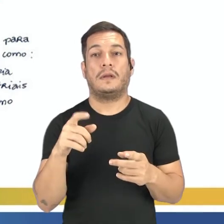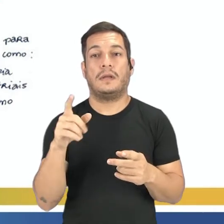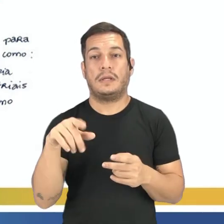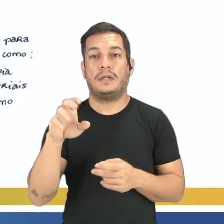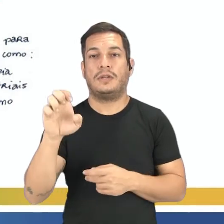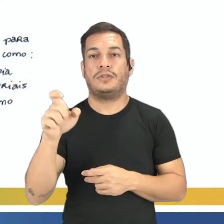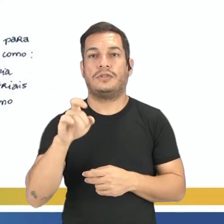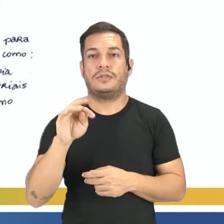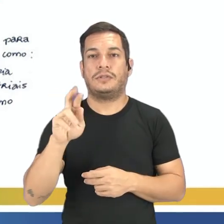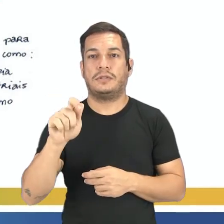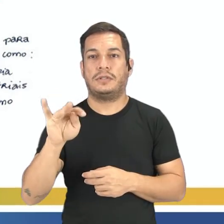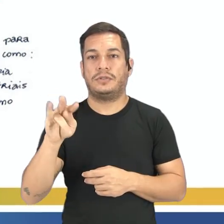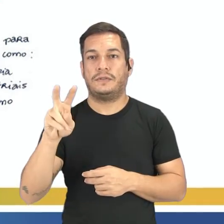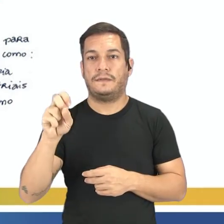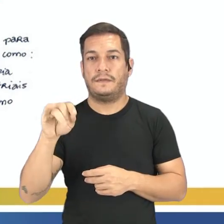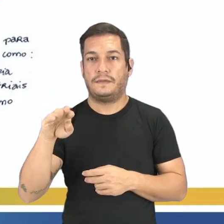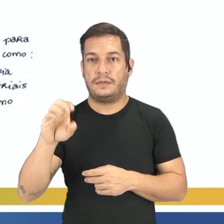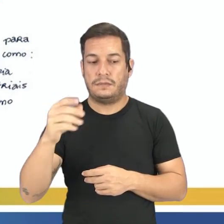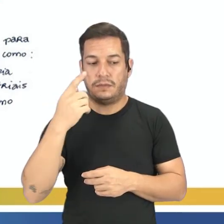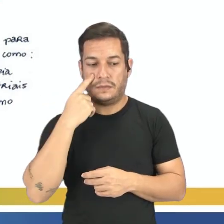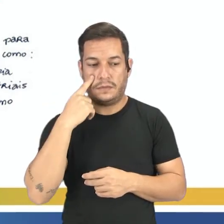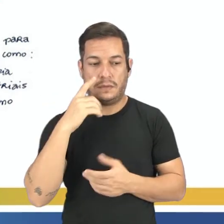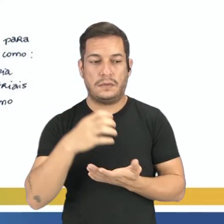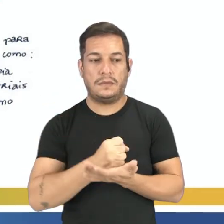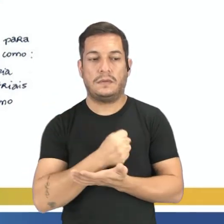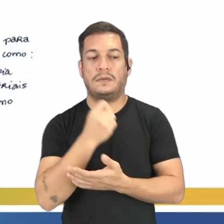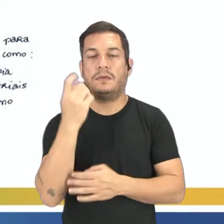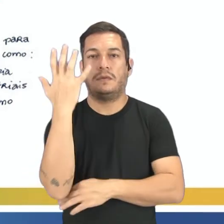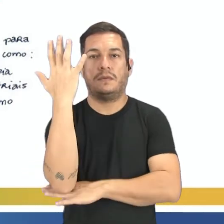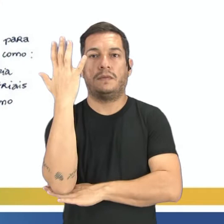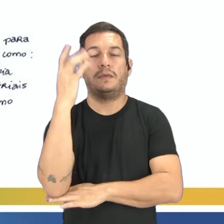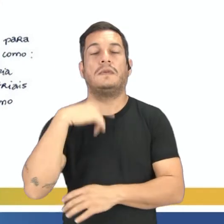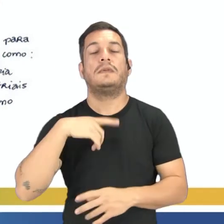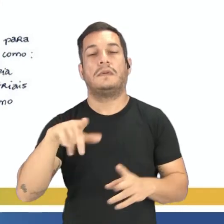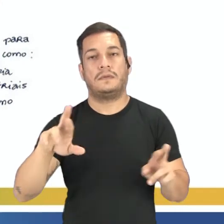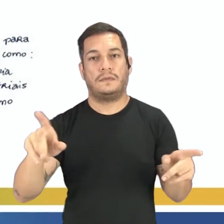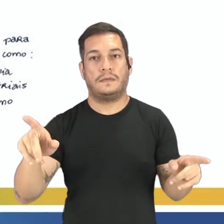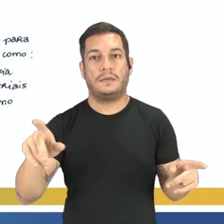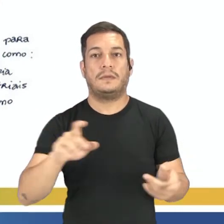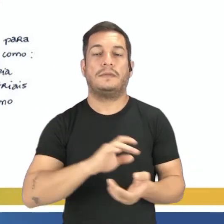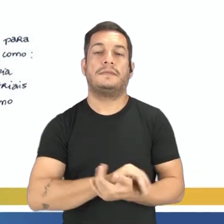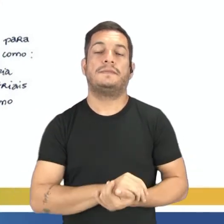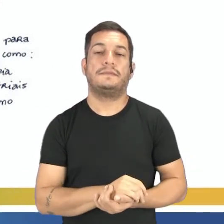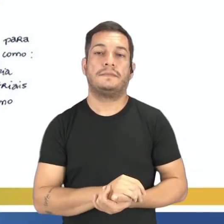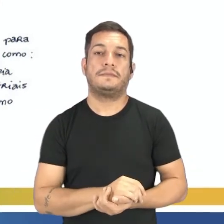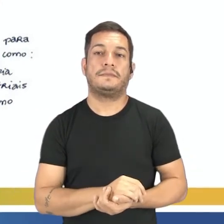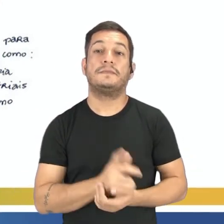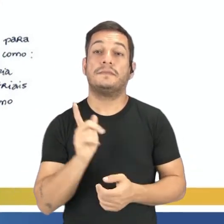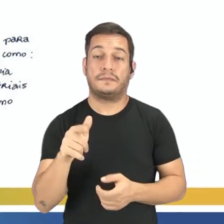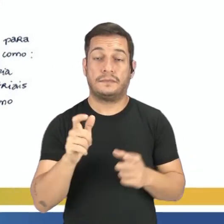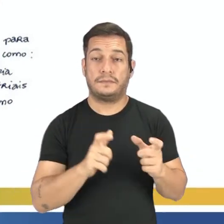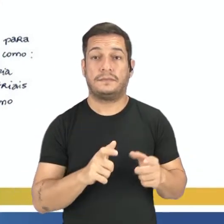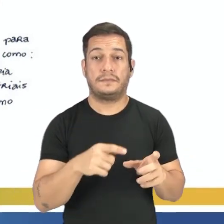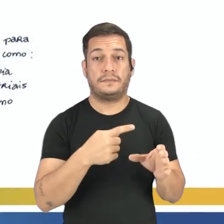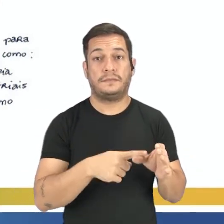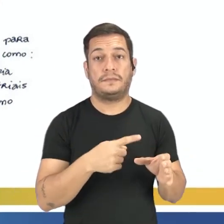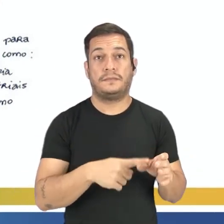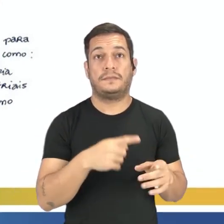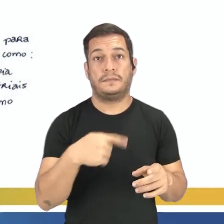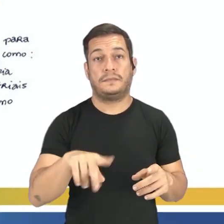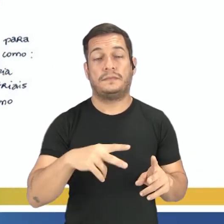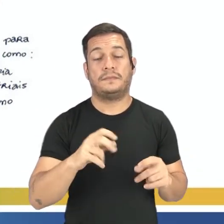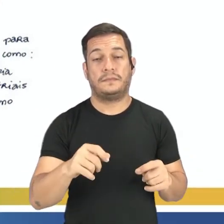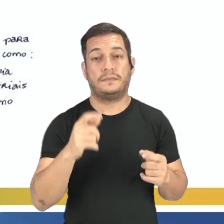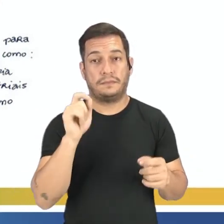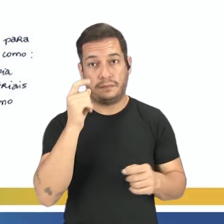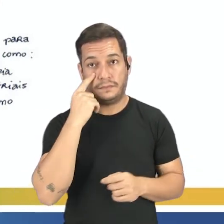extrativismo. Então você vê a diferença que existe de um espaço para o outro, né? No espaço urbano você vê a